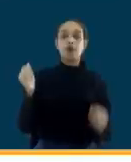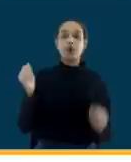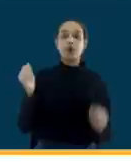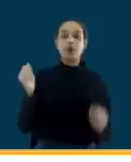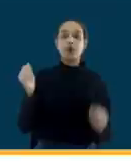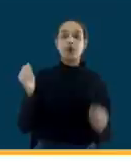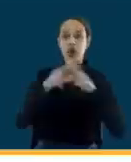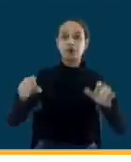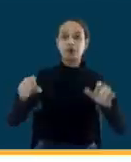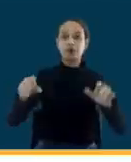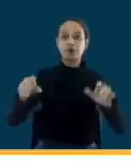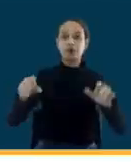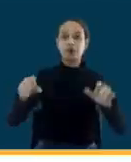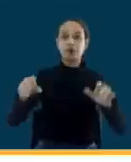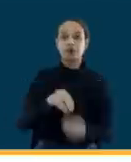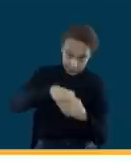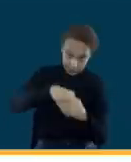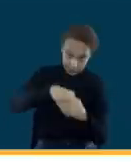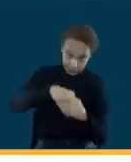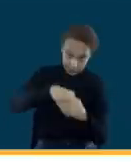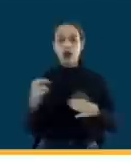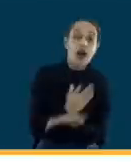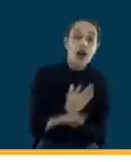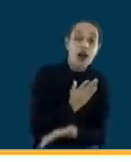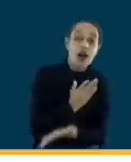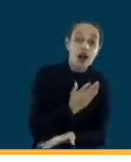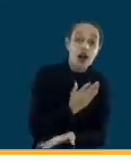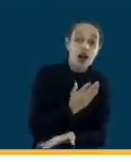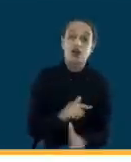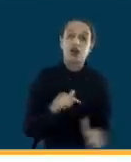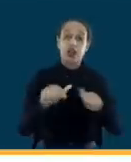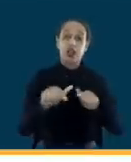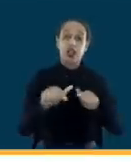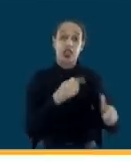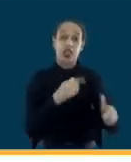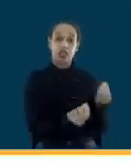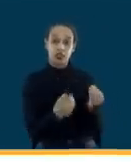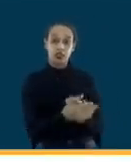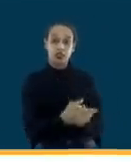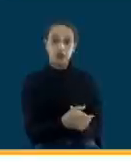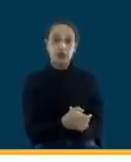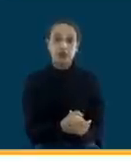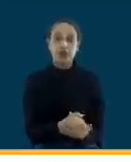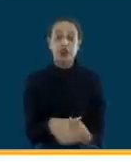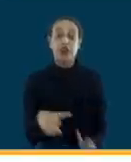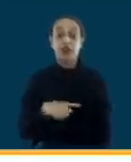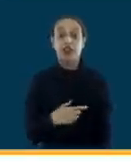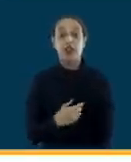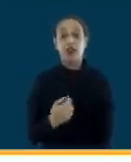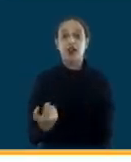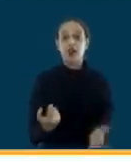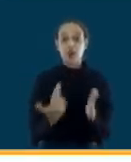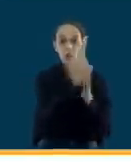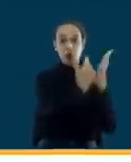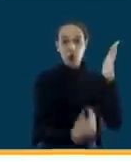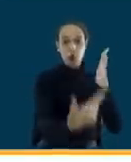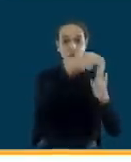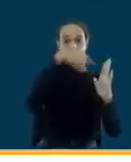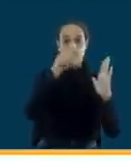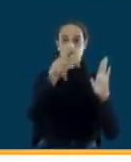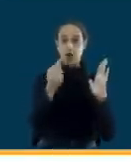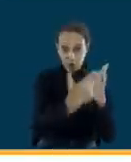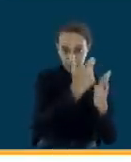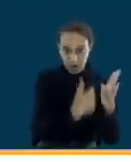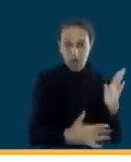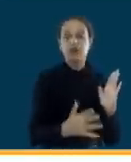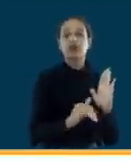da seguinte maneira. Eu vou ter um mapa que vai funcionar especificamente para um cadastramento para a Lei Aldir. Alguns estados já